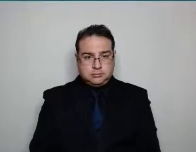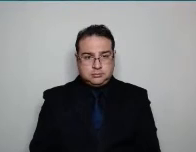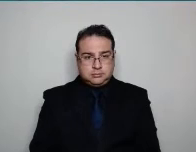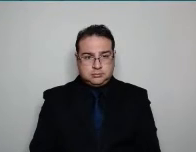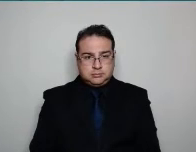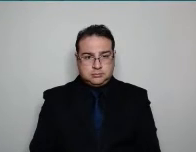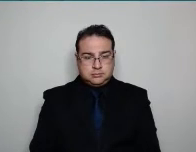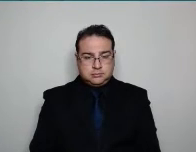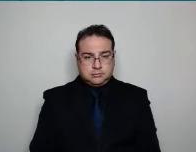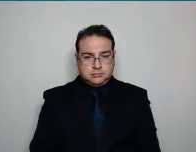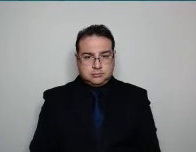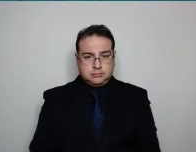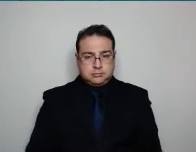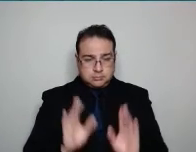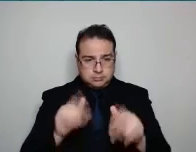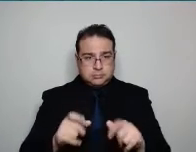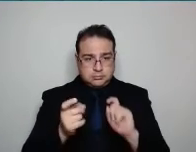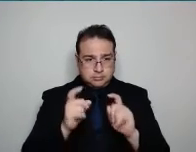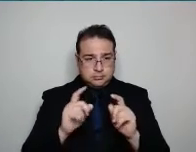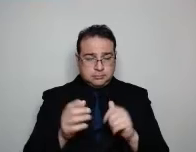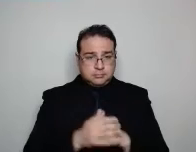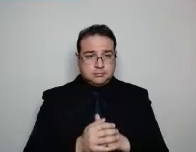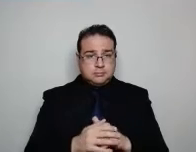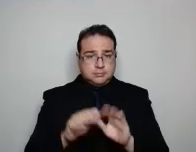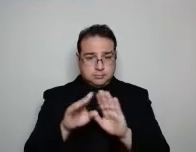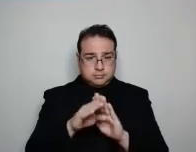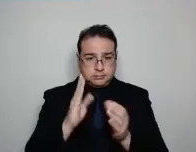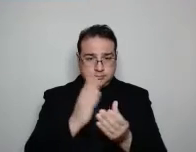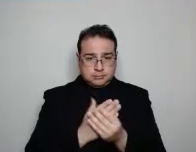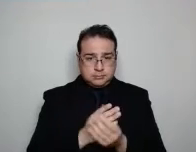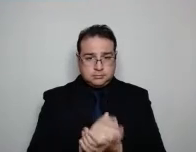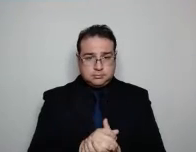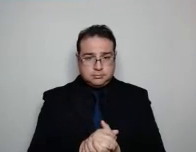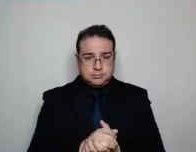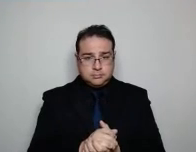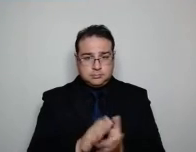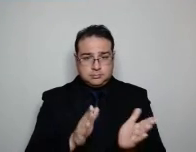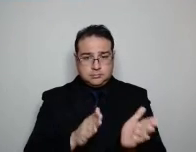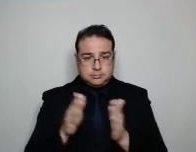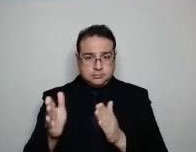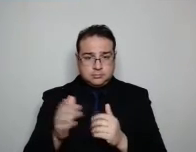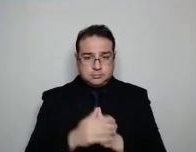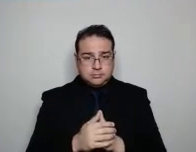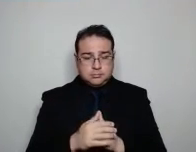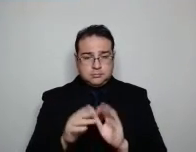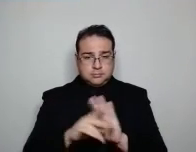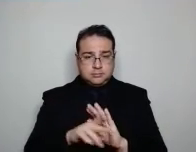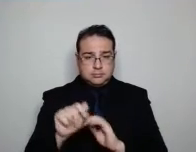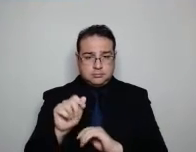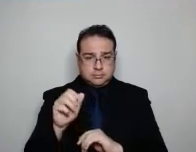É terminada a sessão, esse processo, né? Agora vamos passar para a parte administrativa.